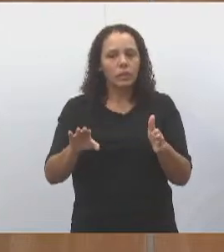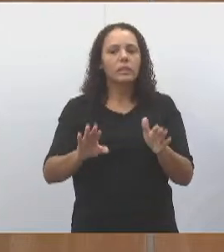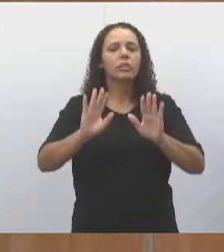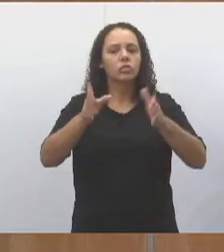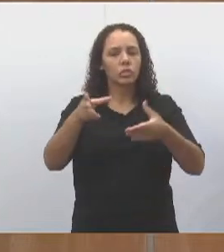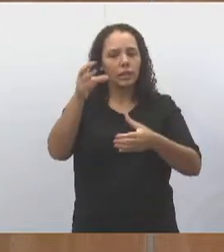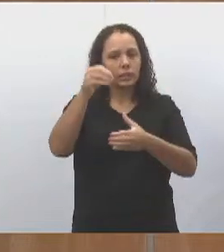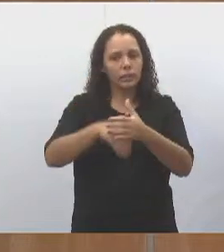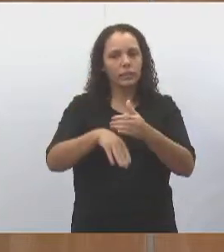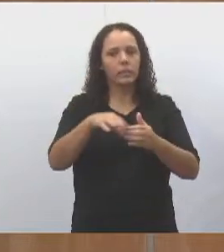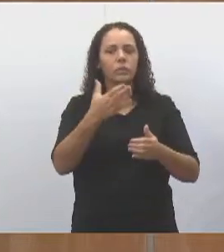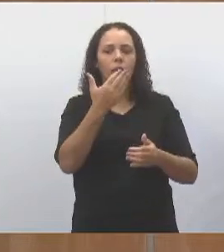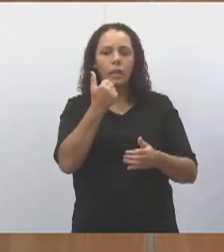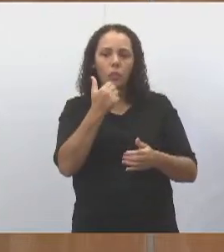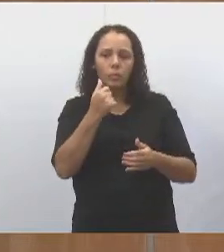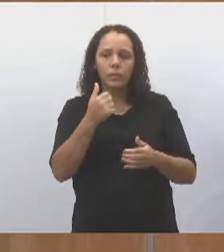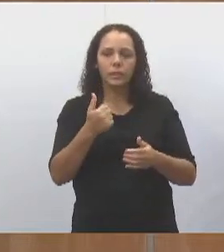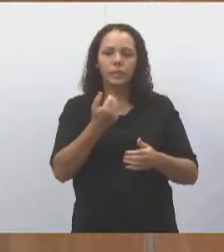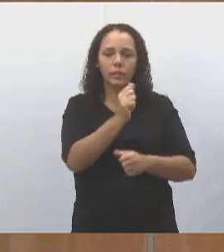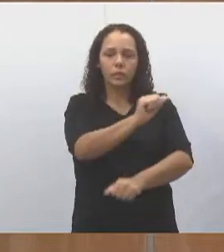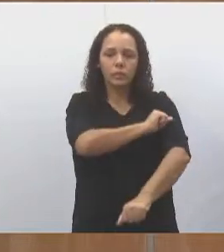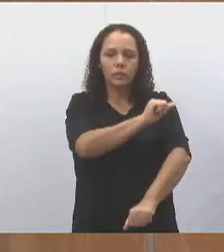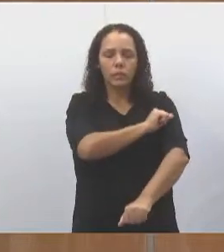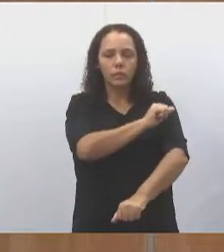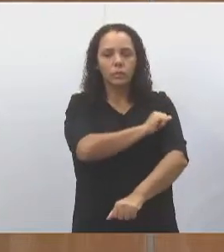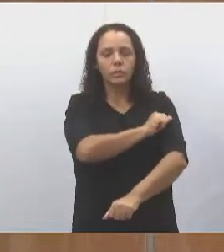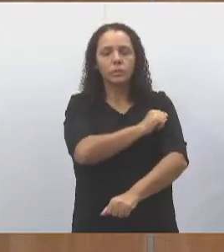uniforme, isso de forma universal.